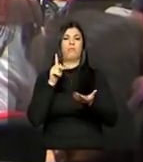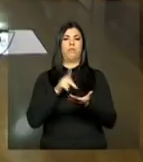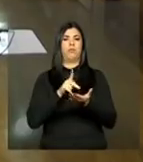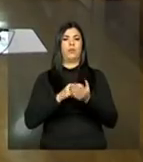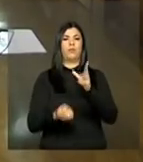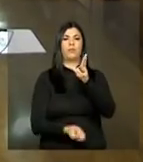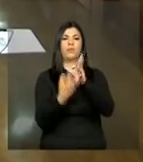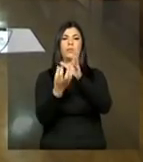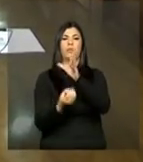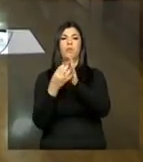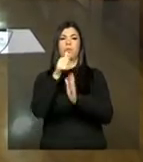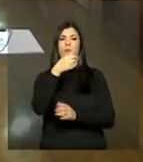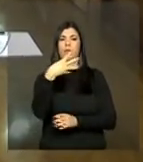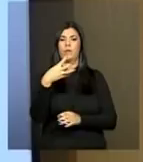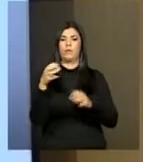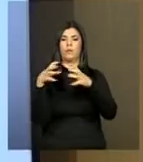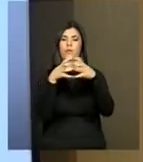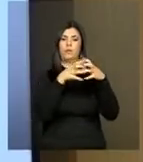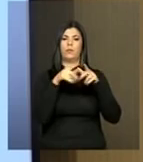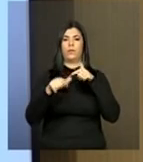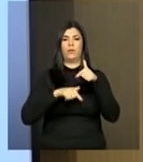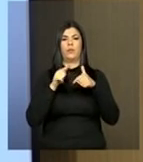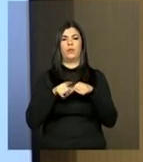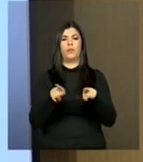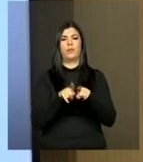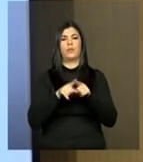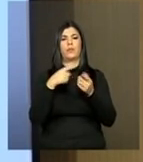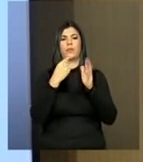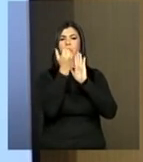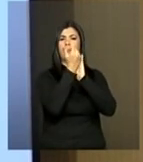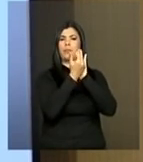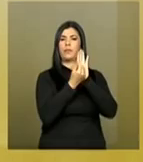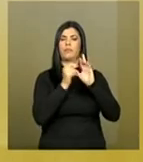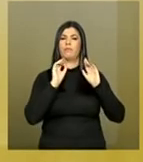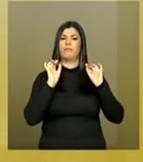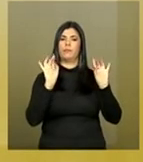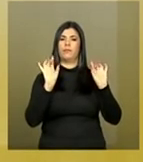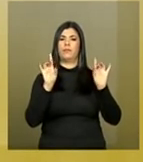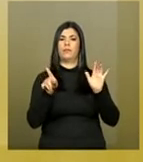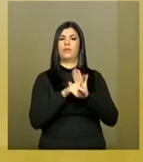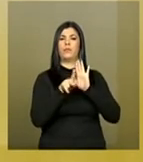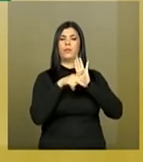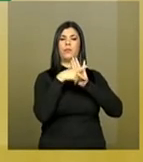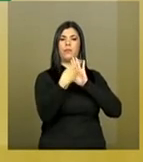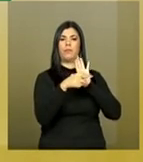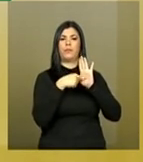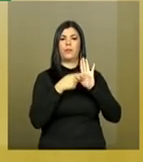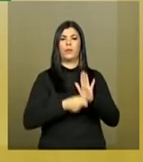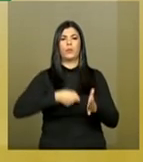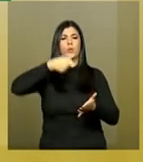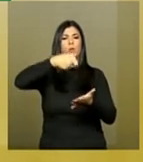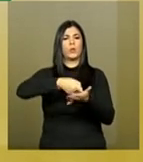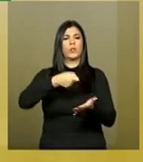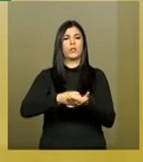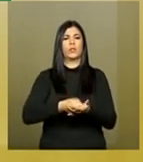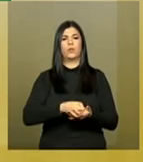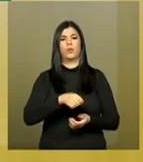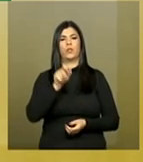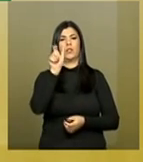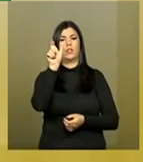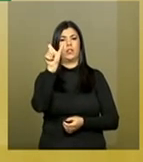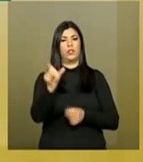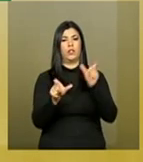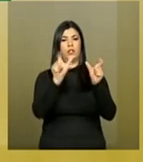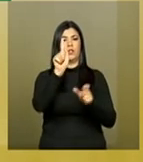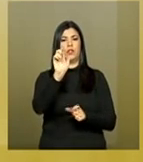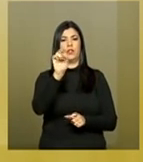instituiu 14 grupos de trabalhos para tratar de temas específicos entre eles a ditadura e gênero que pesquisou a